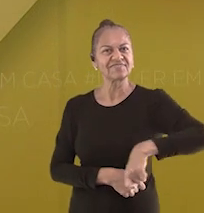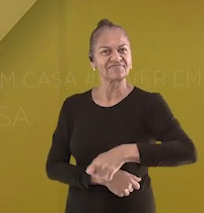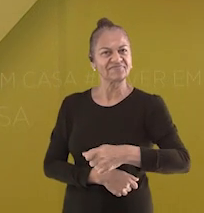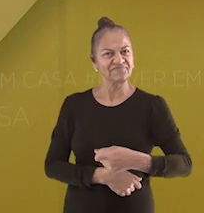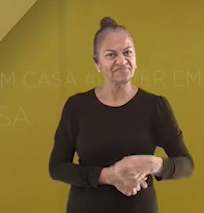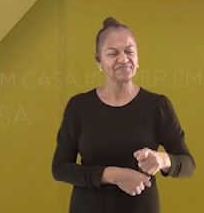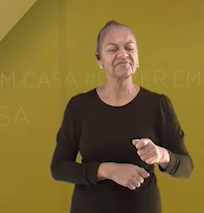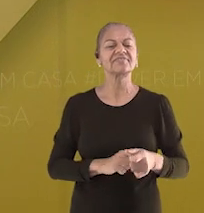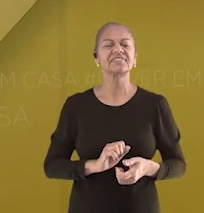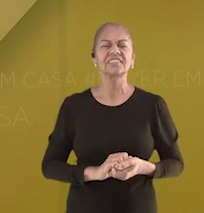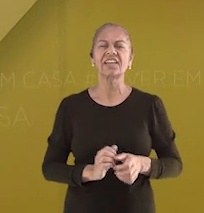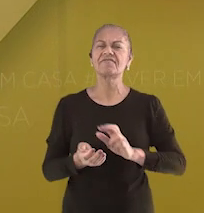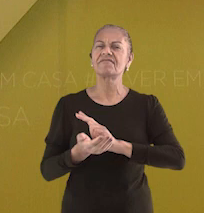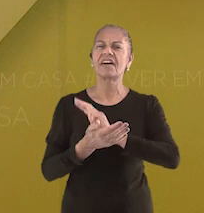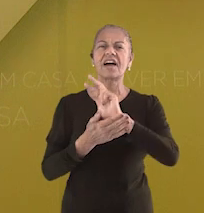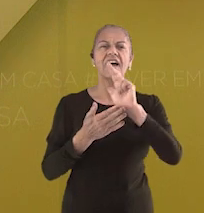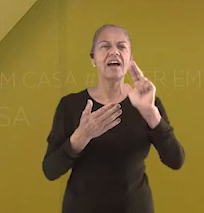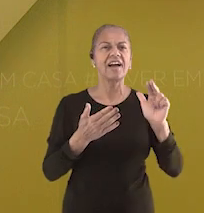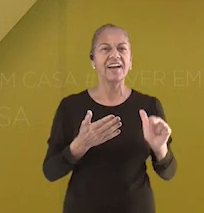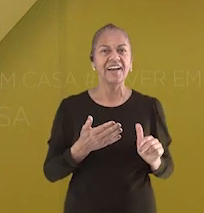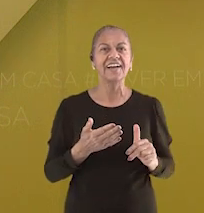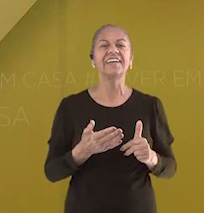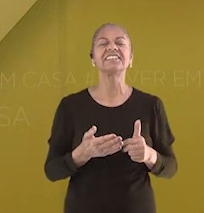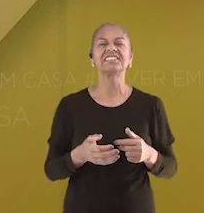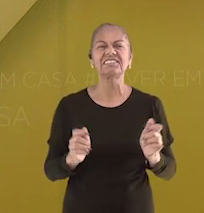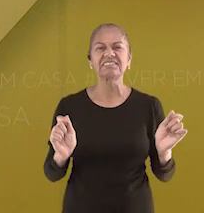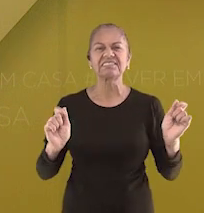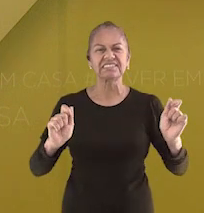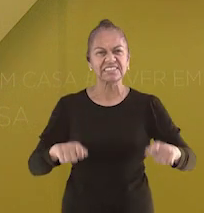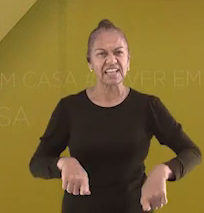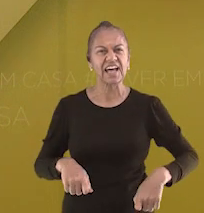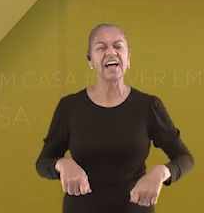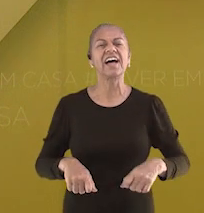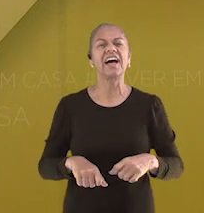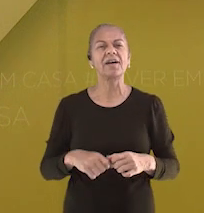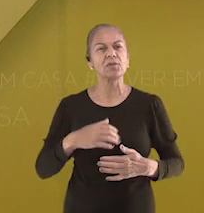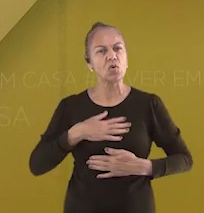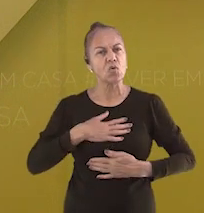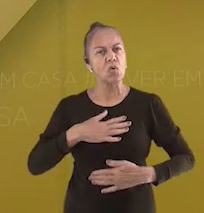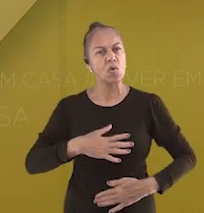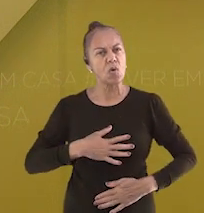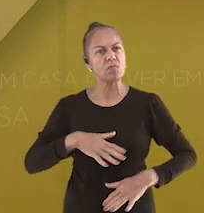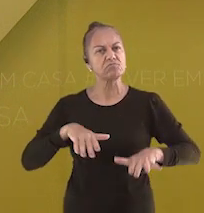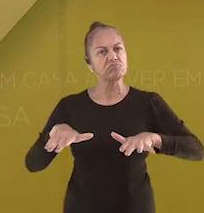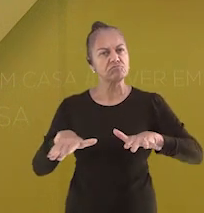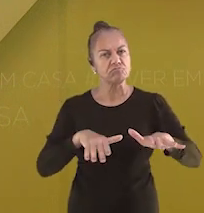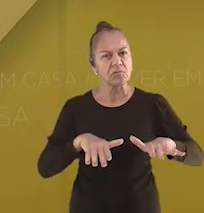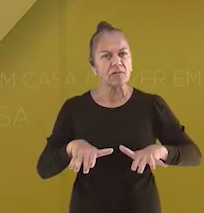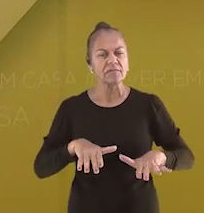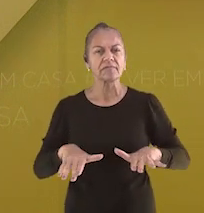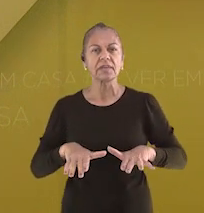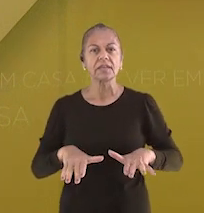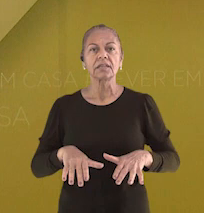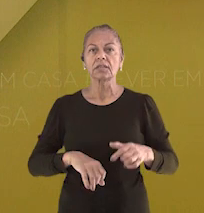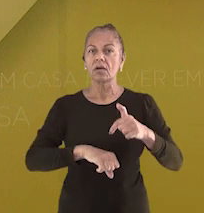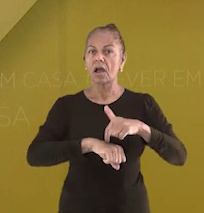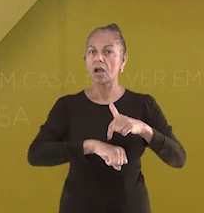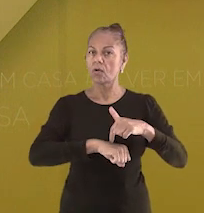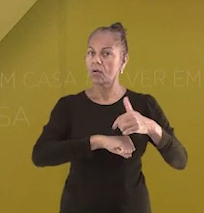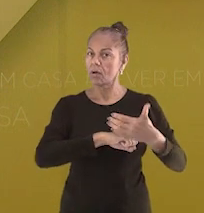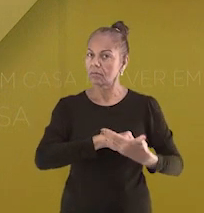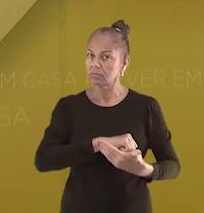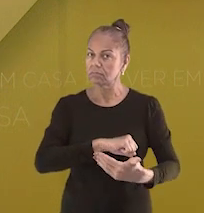de atividades, deixando vocês sem desculpas de se exercitar. Então, a partir deste momento, faço um convite